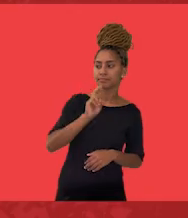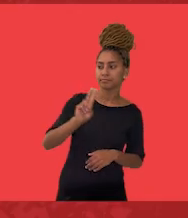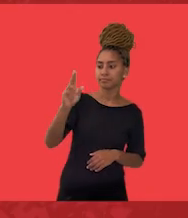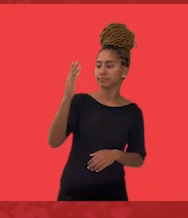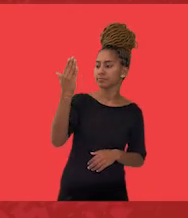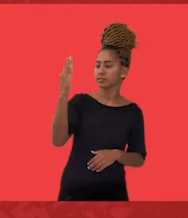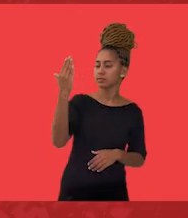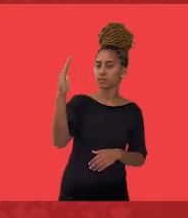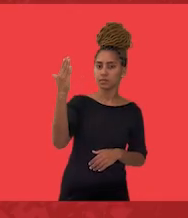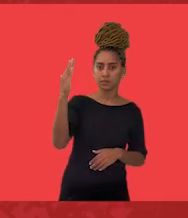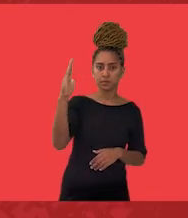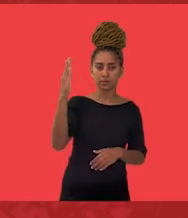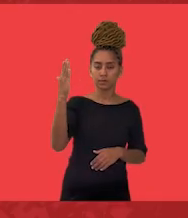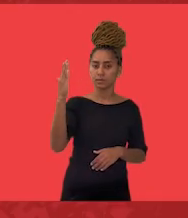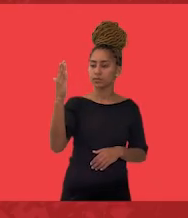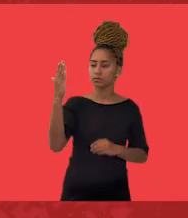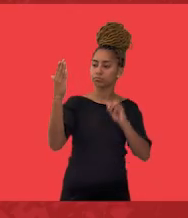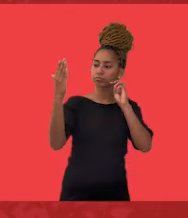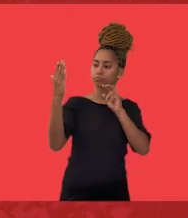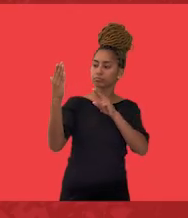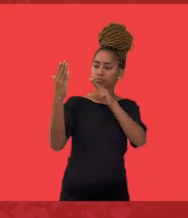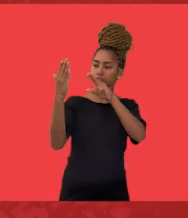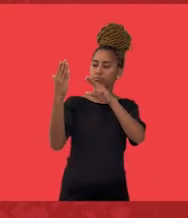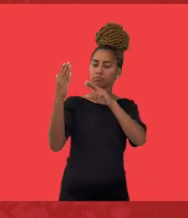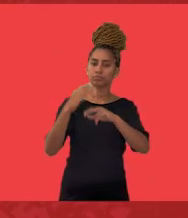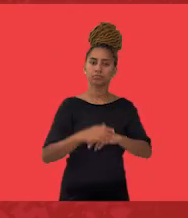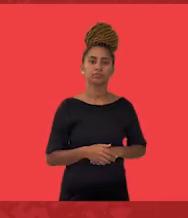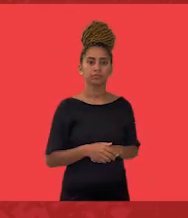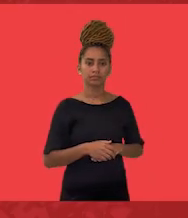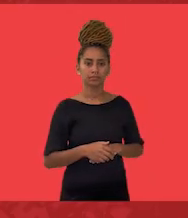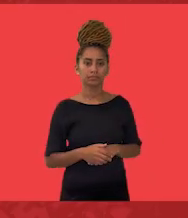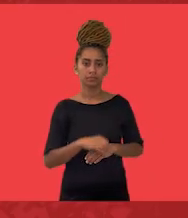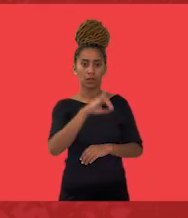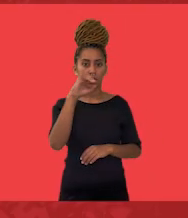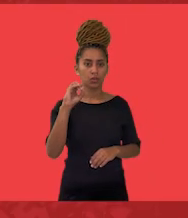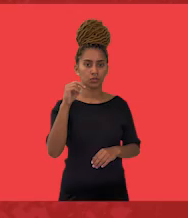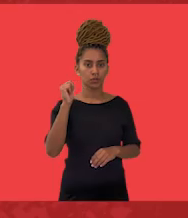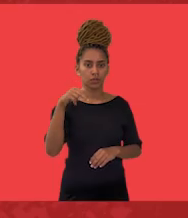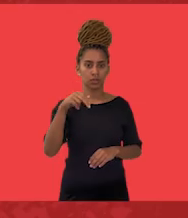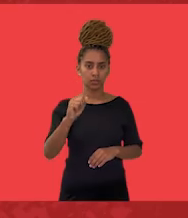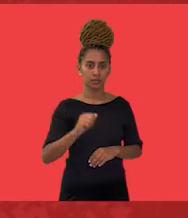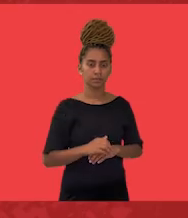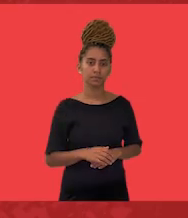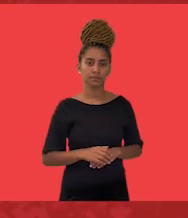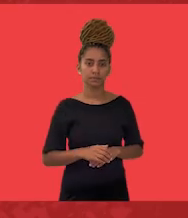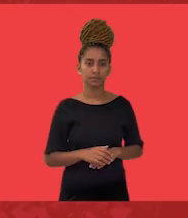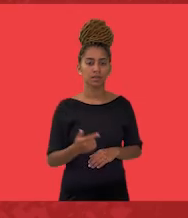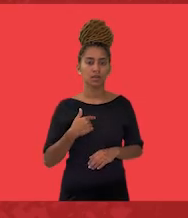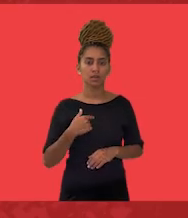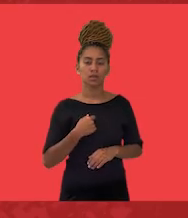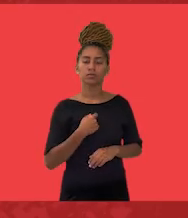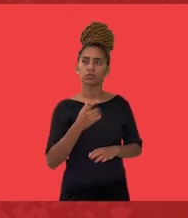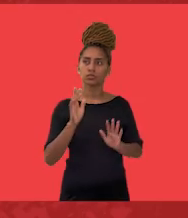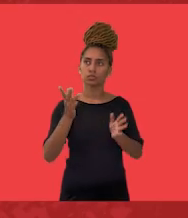de cimento, as crianças amontoadas e dançantes, os chapeuzinhos em formato de cone e meu rostinho